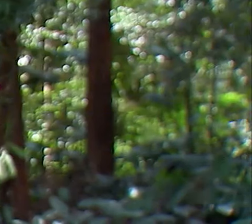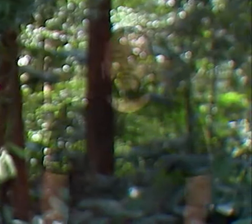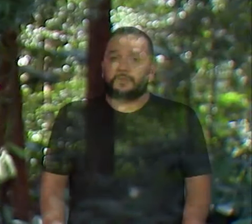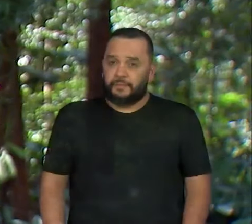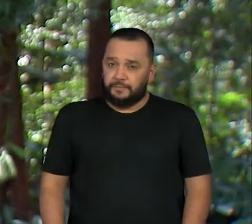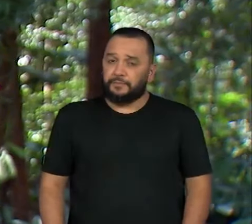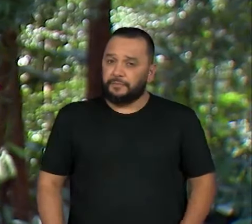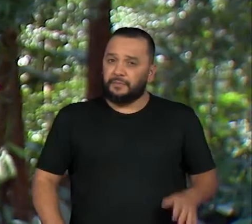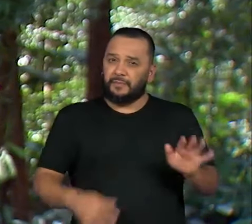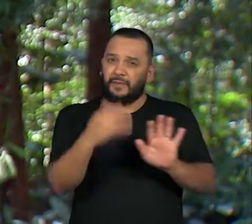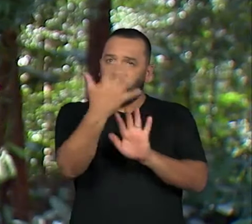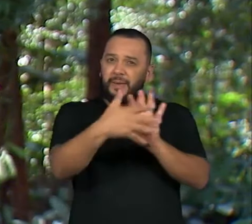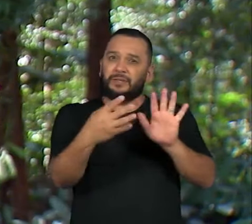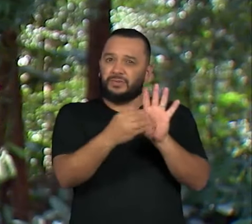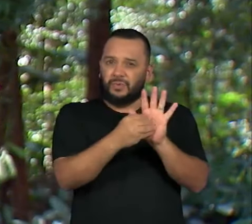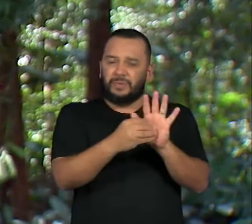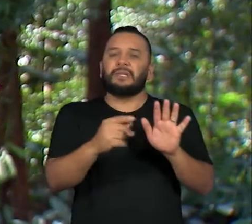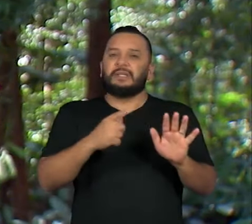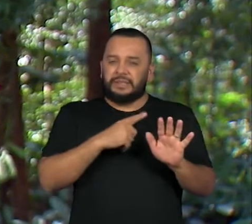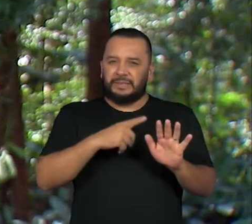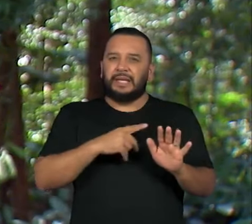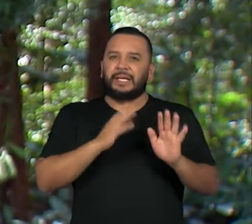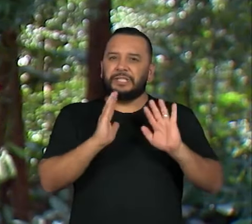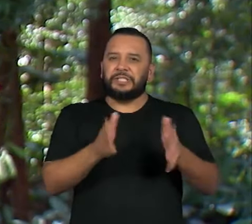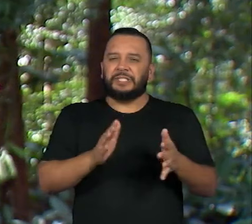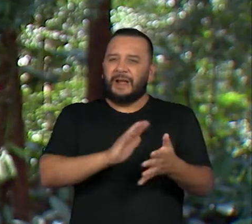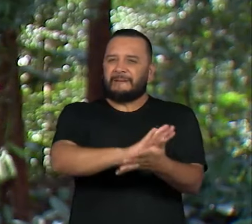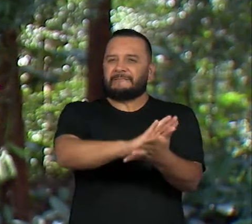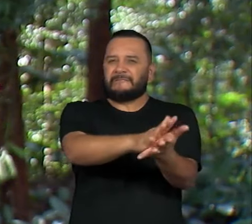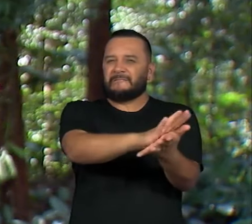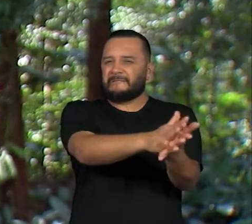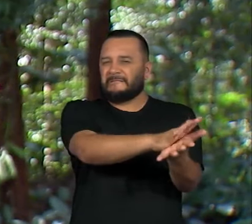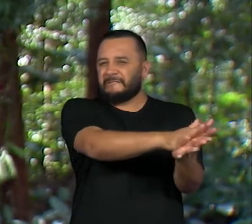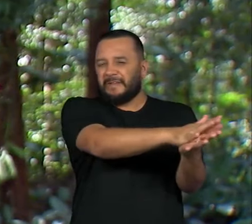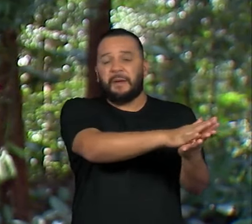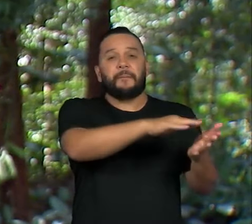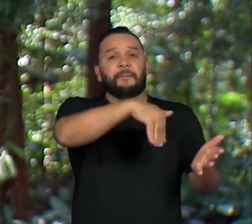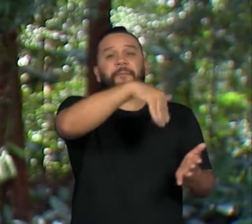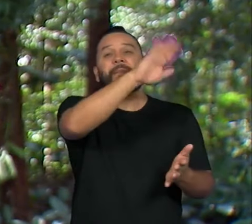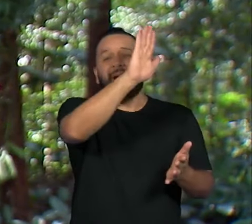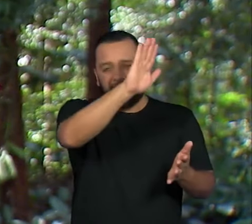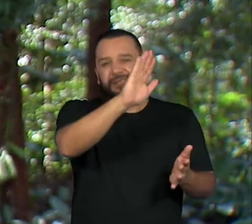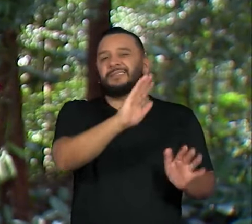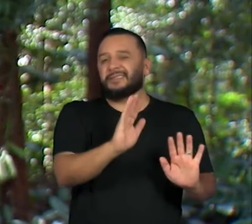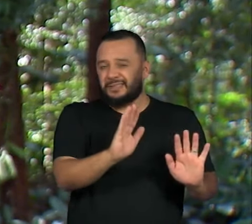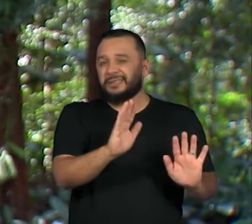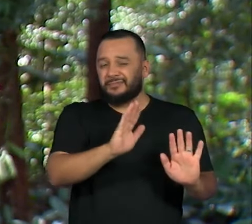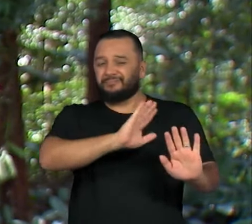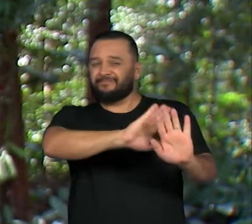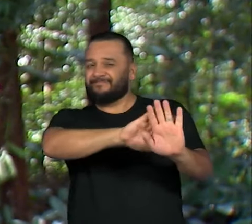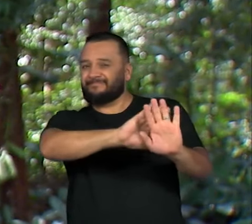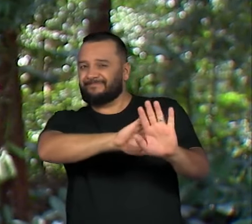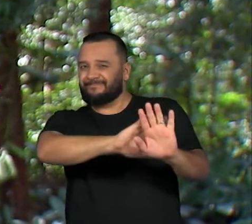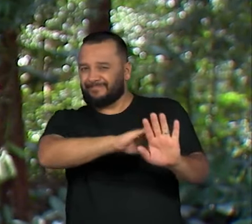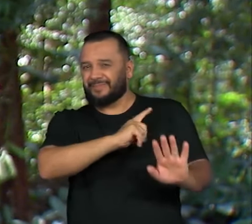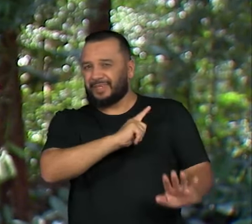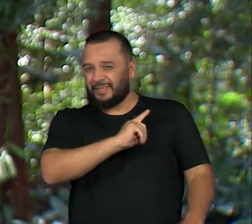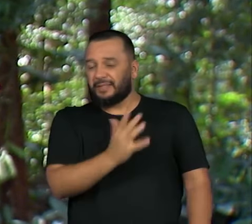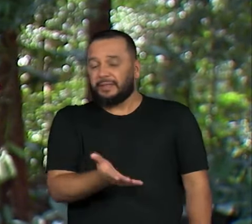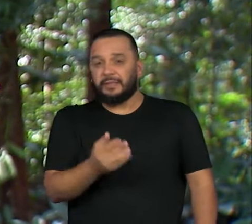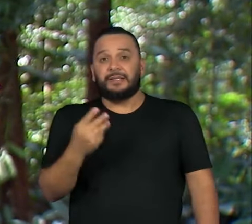A Amazônia está mais degradada do que se pensava. É o que mostra um estudo feito por 35